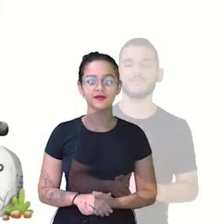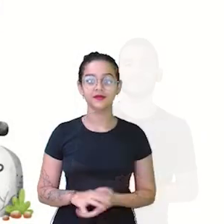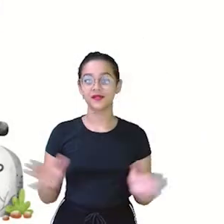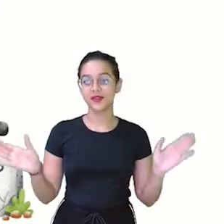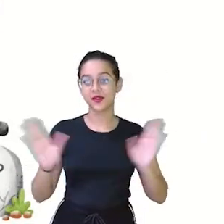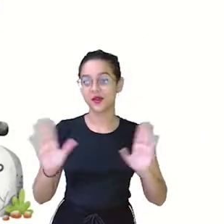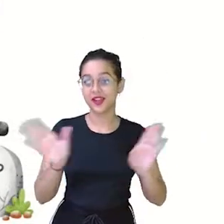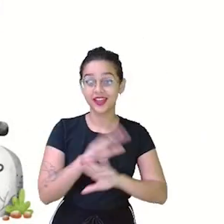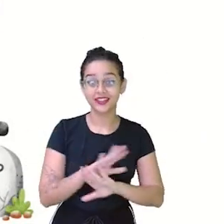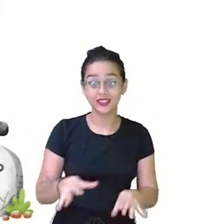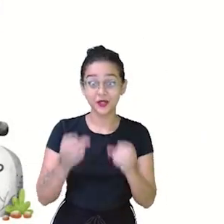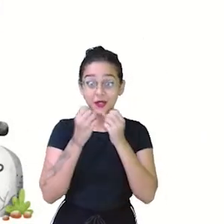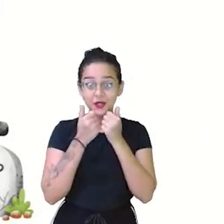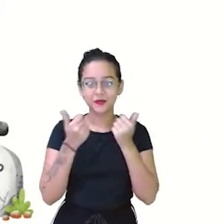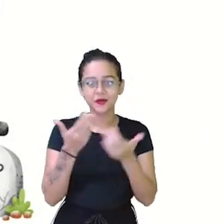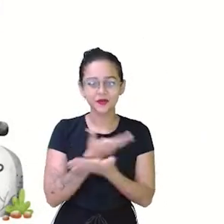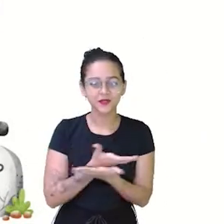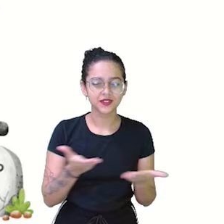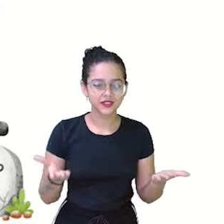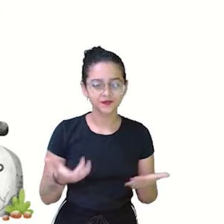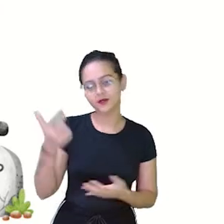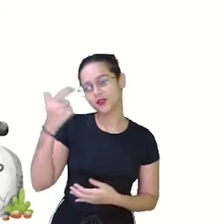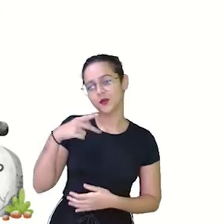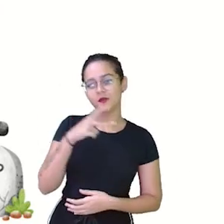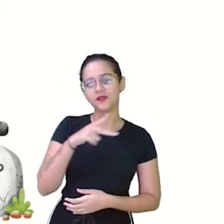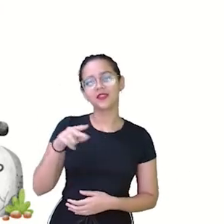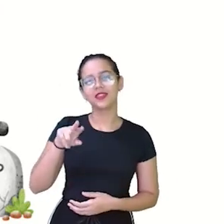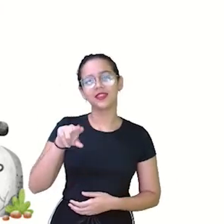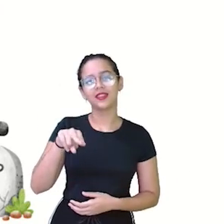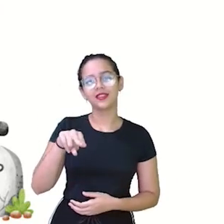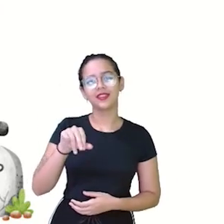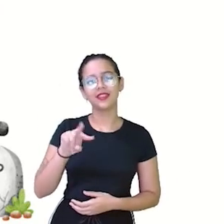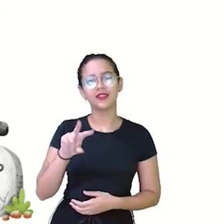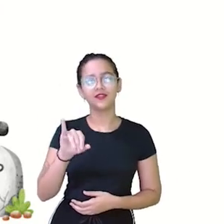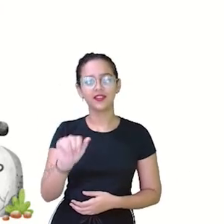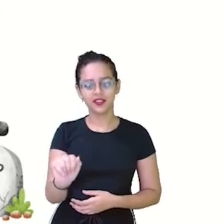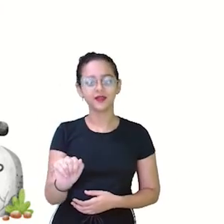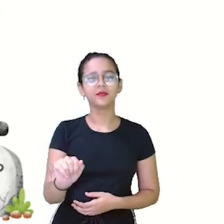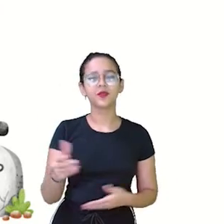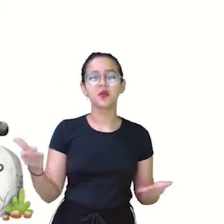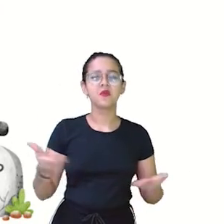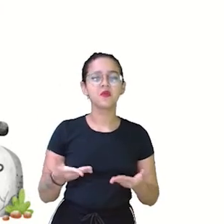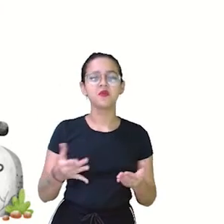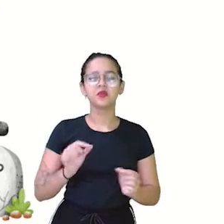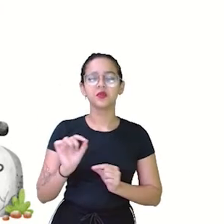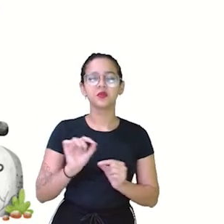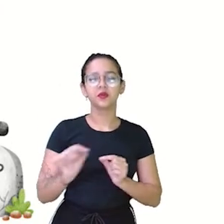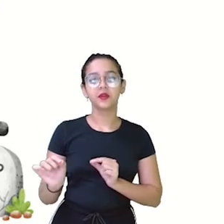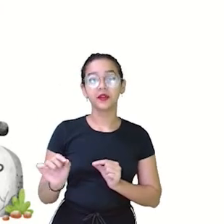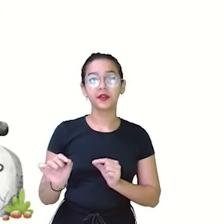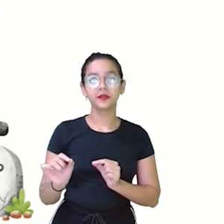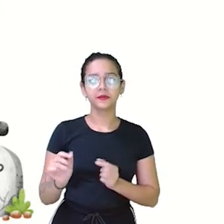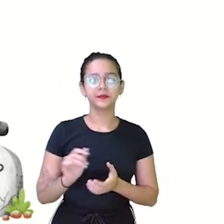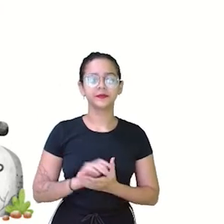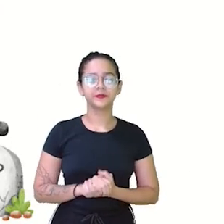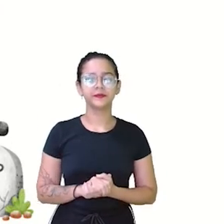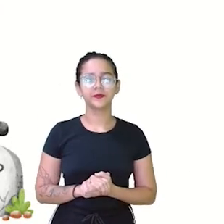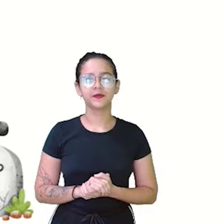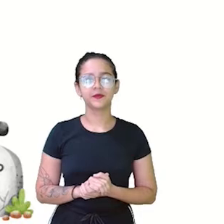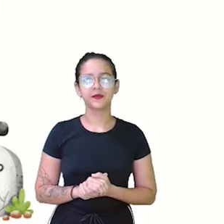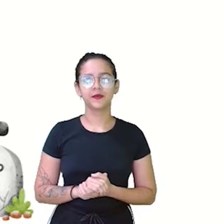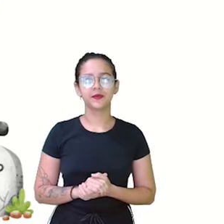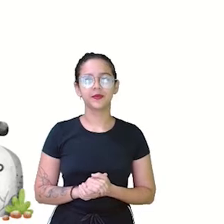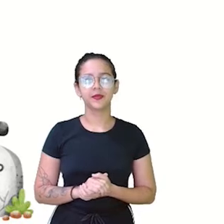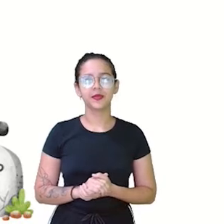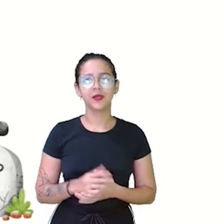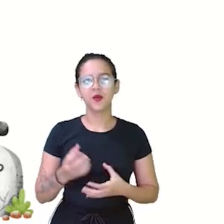Olá, turminha, tudo bem com vocês? Sou professora Nívia da EMAD e hoje vou trazer para vocês